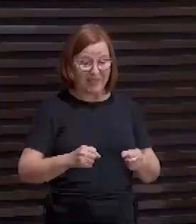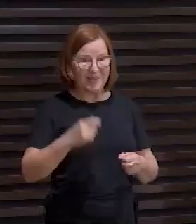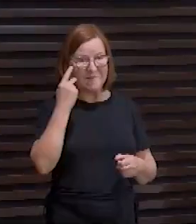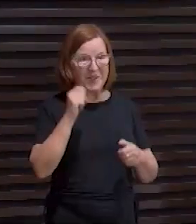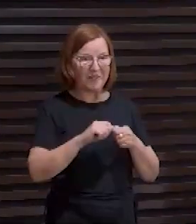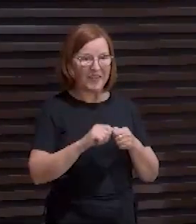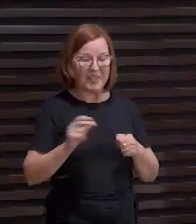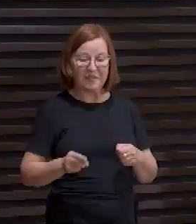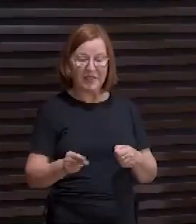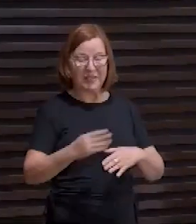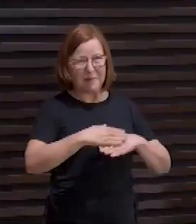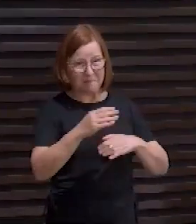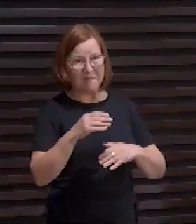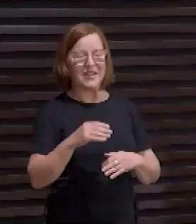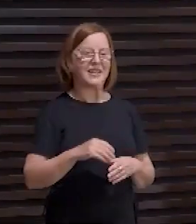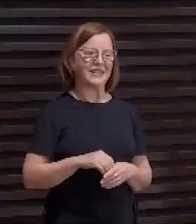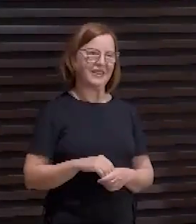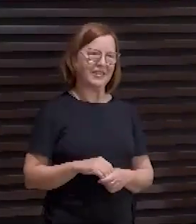você.